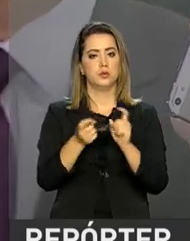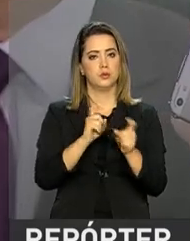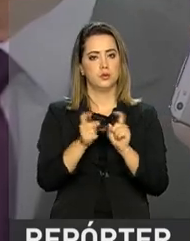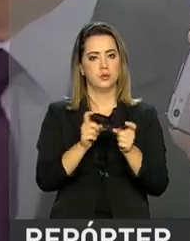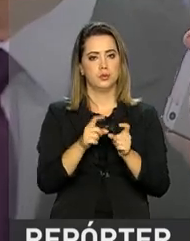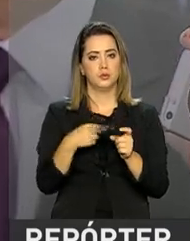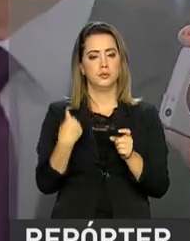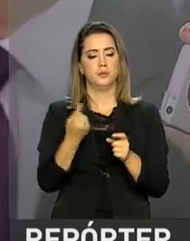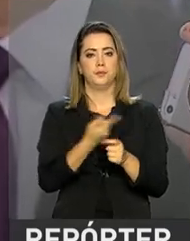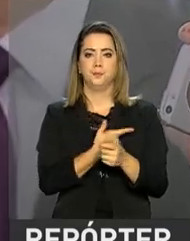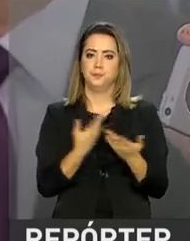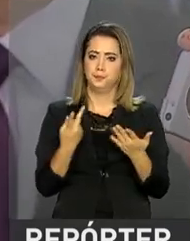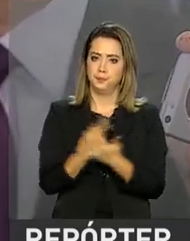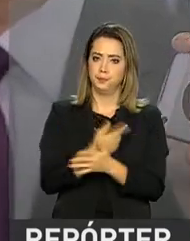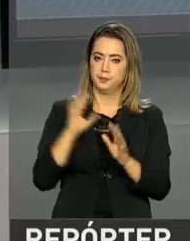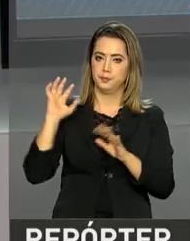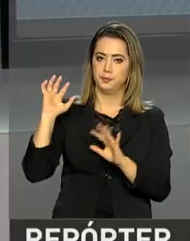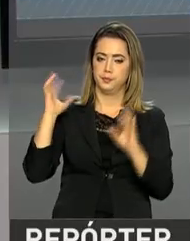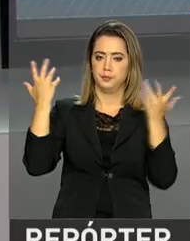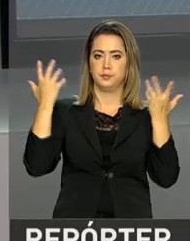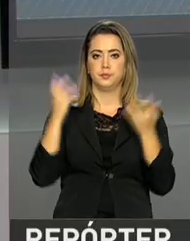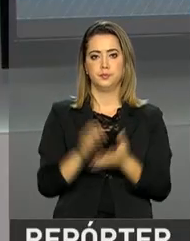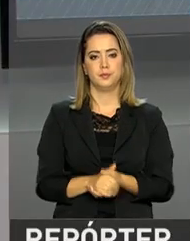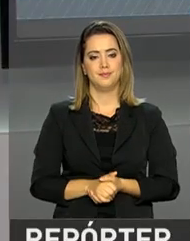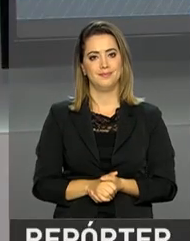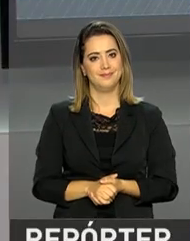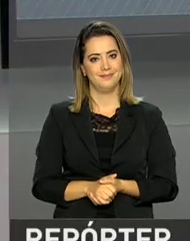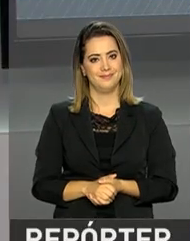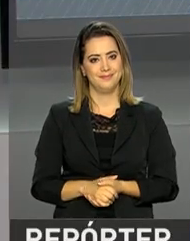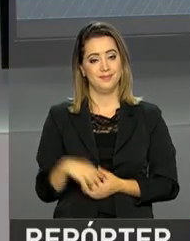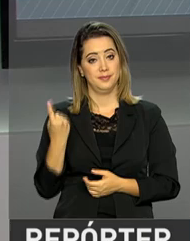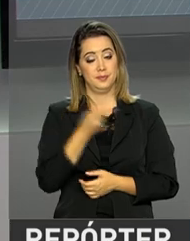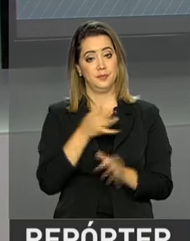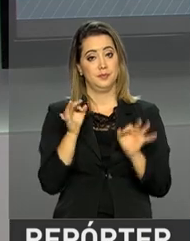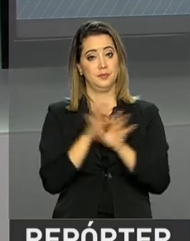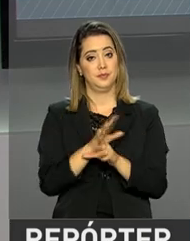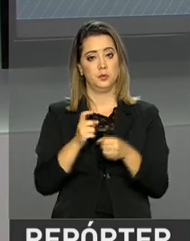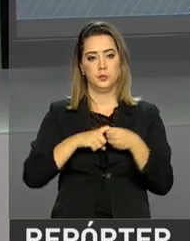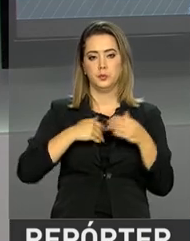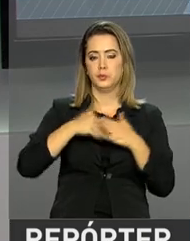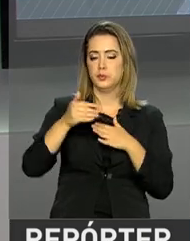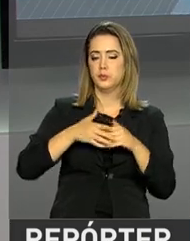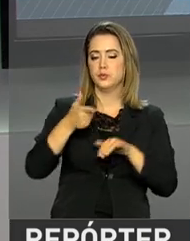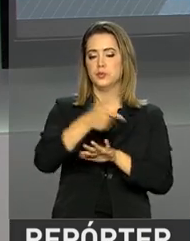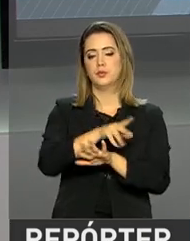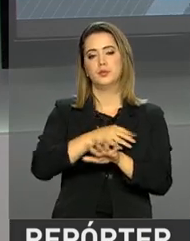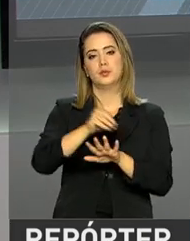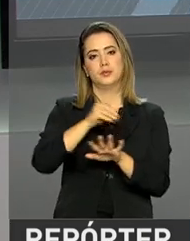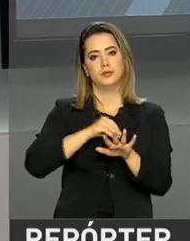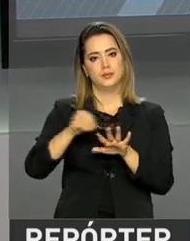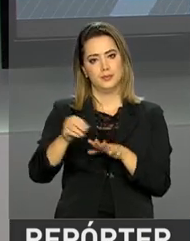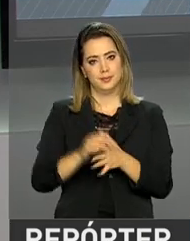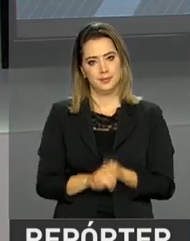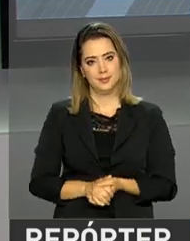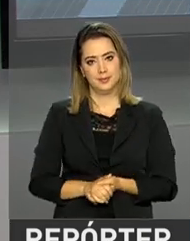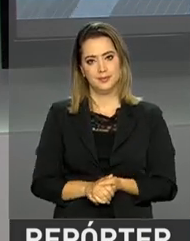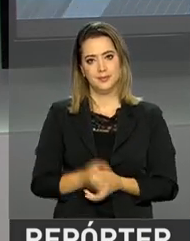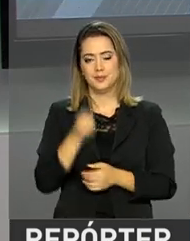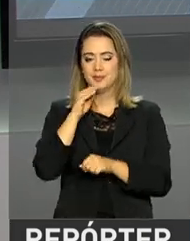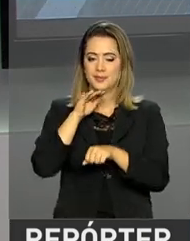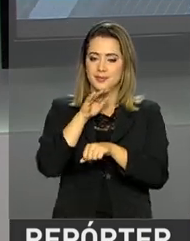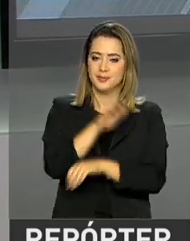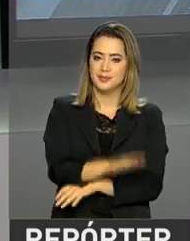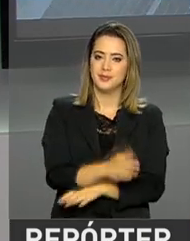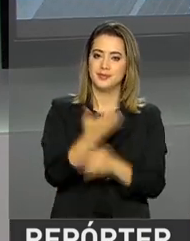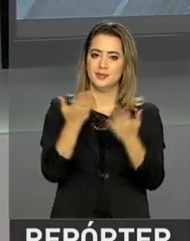a destes eventos climáticos nós ficamos por aqui voltamos a qualquer momento com outras informações